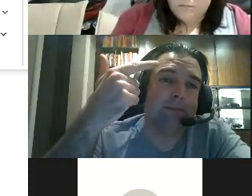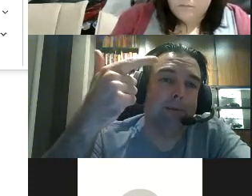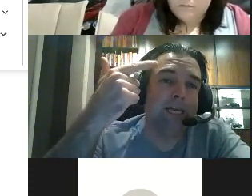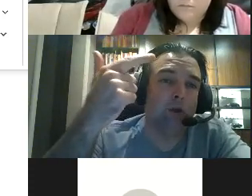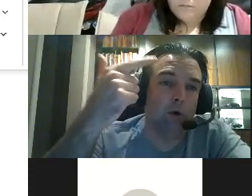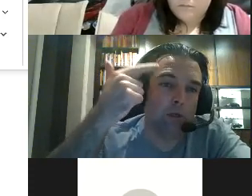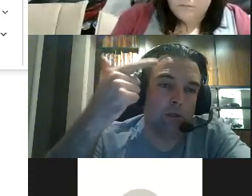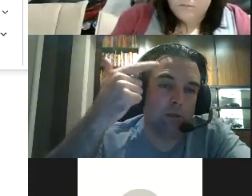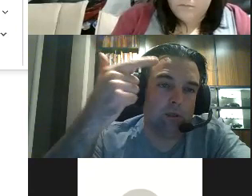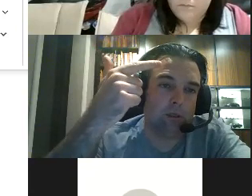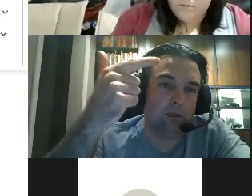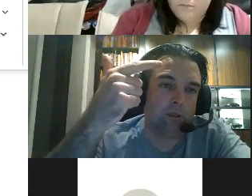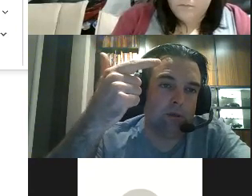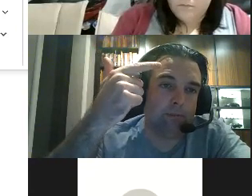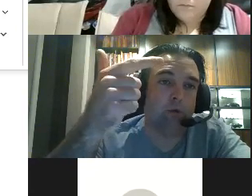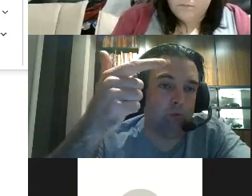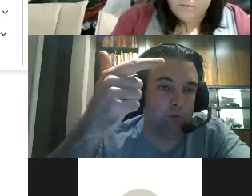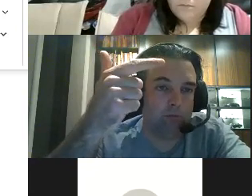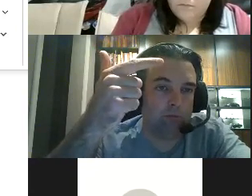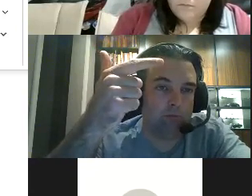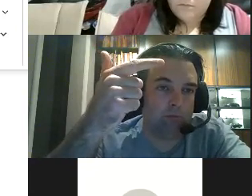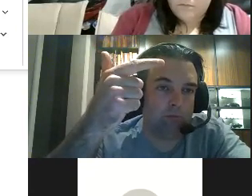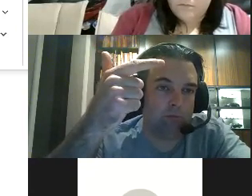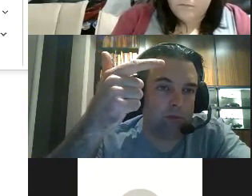muito tamanho pelo rio.